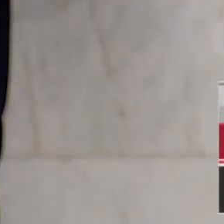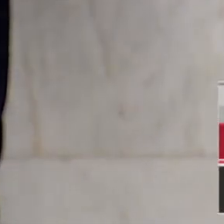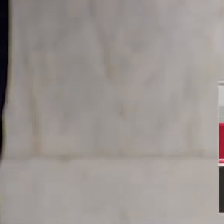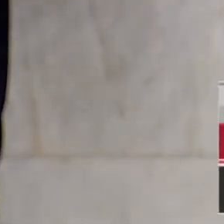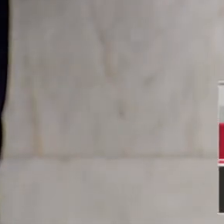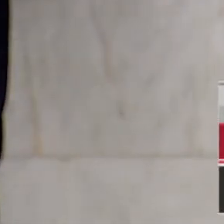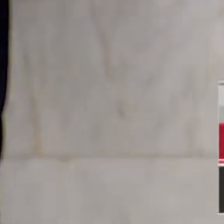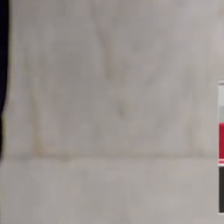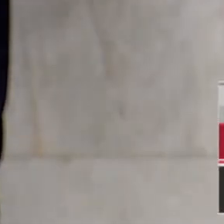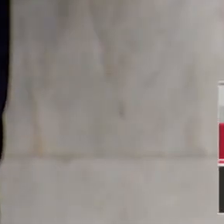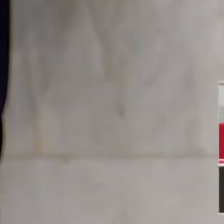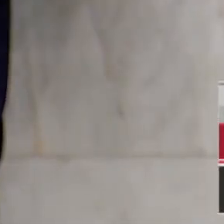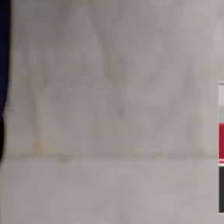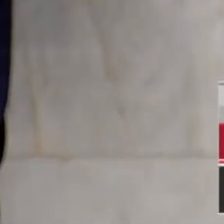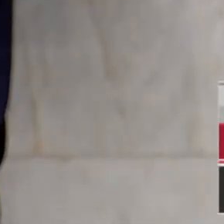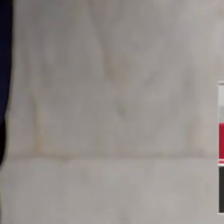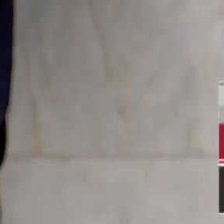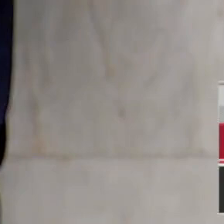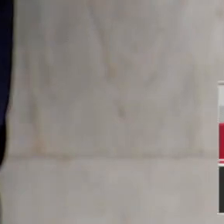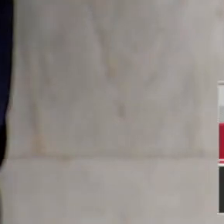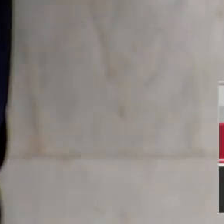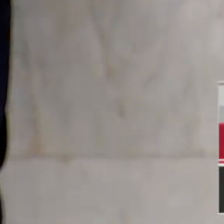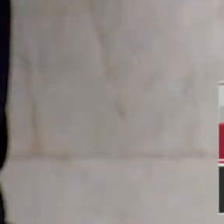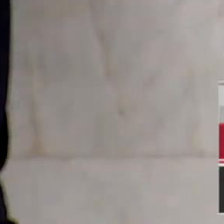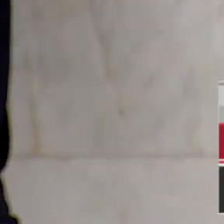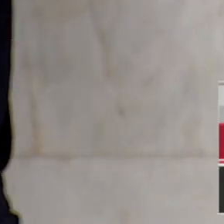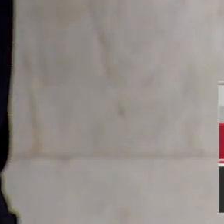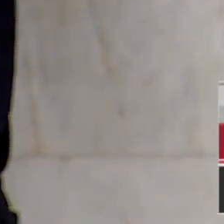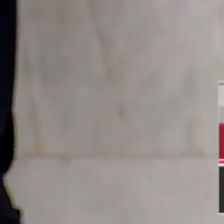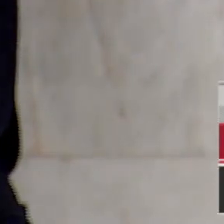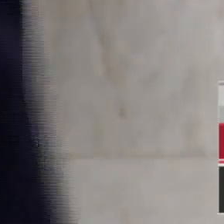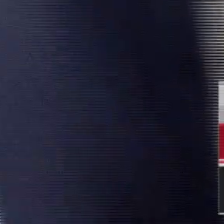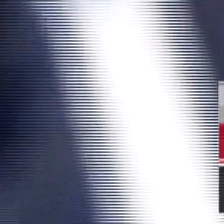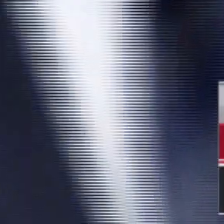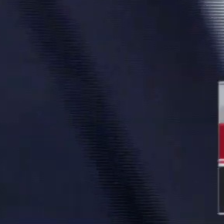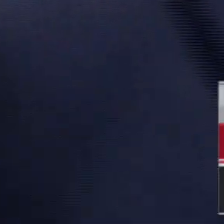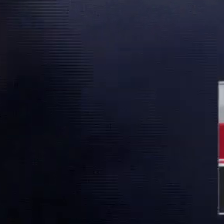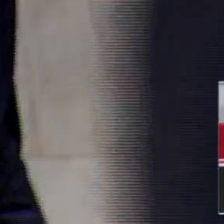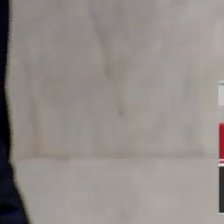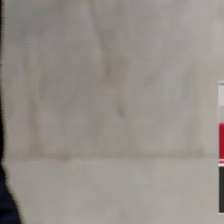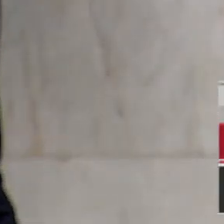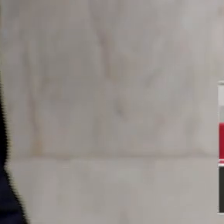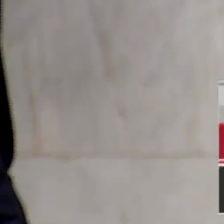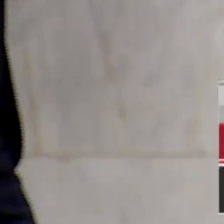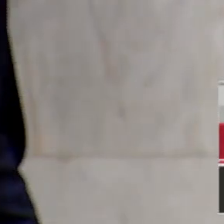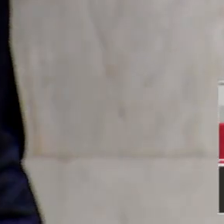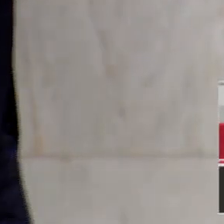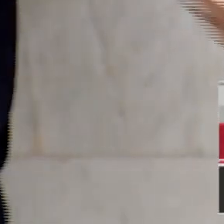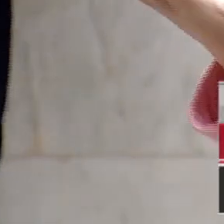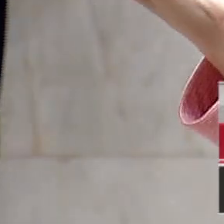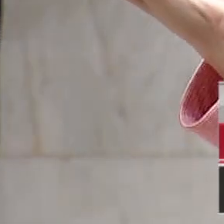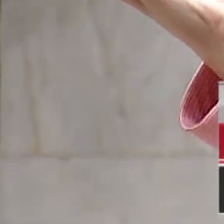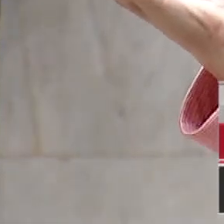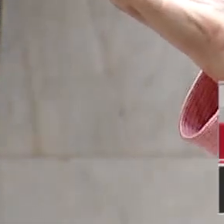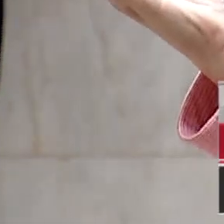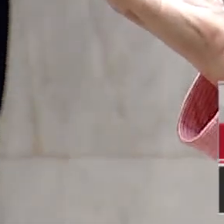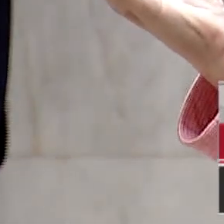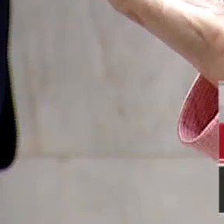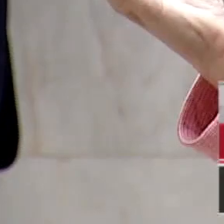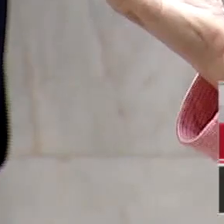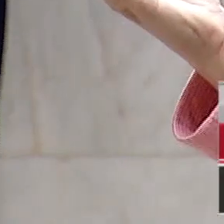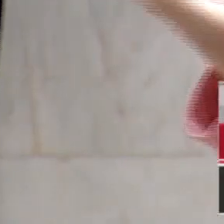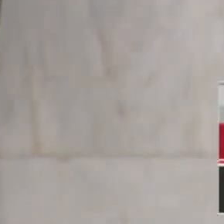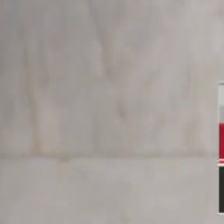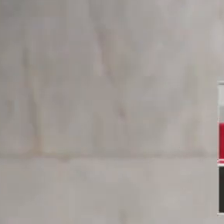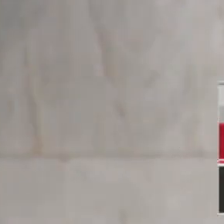podem ter maneiras diferentes de conduzir seus trabalhos vossa excelência você precisa prestar atenção não